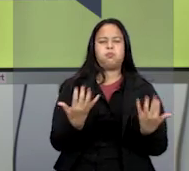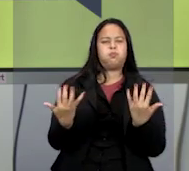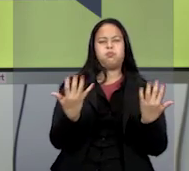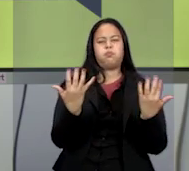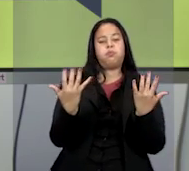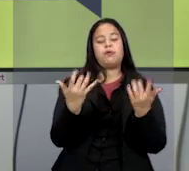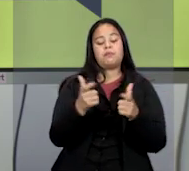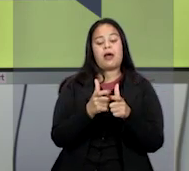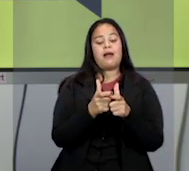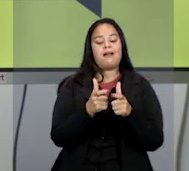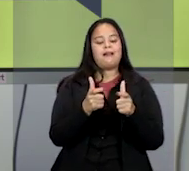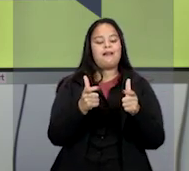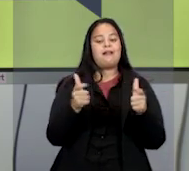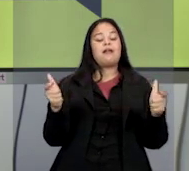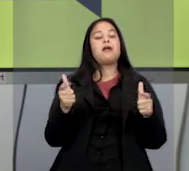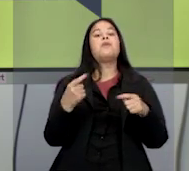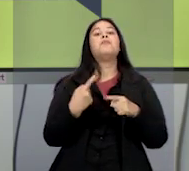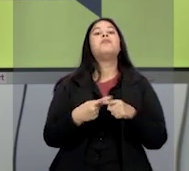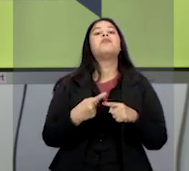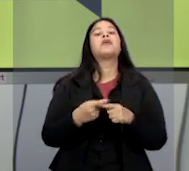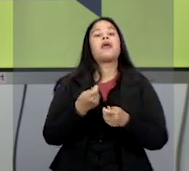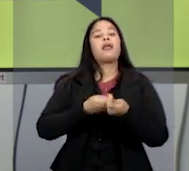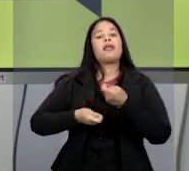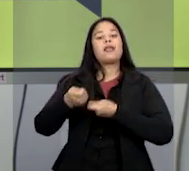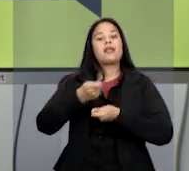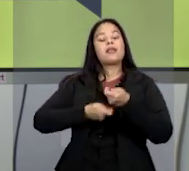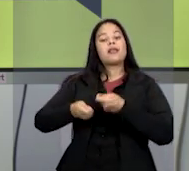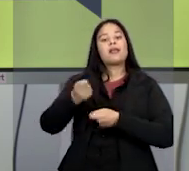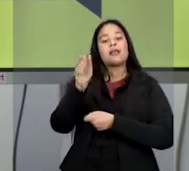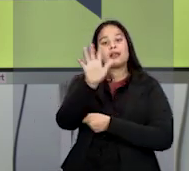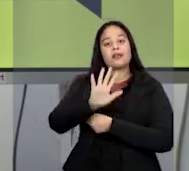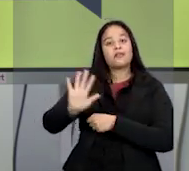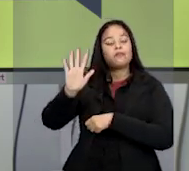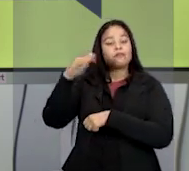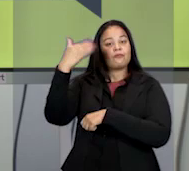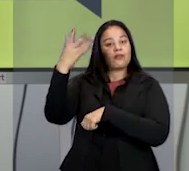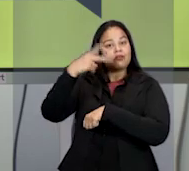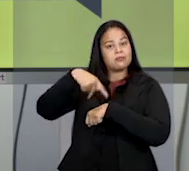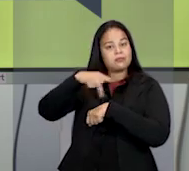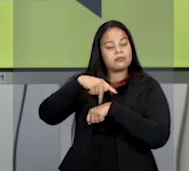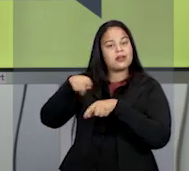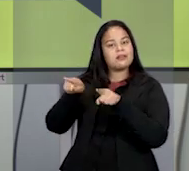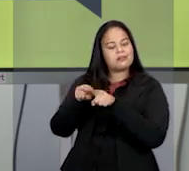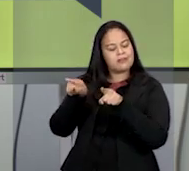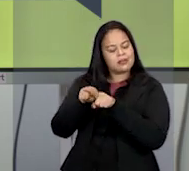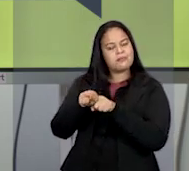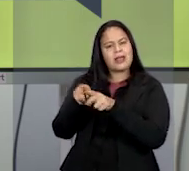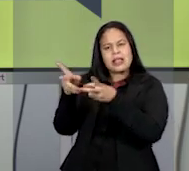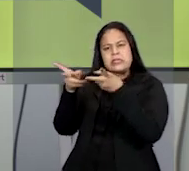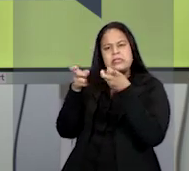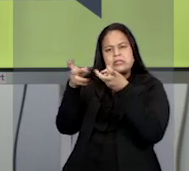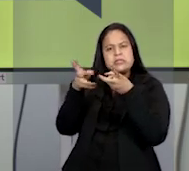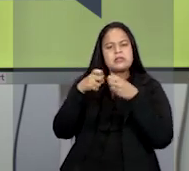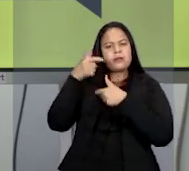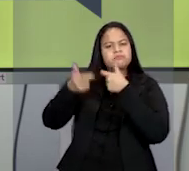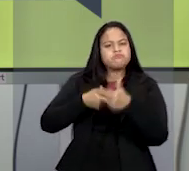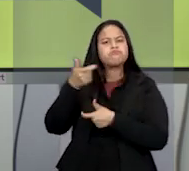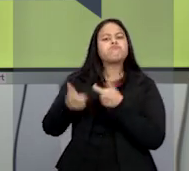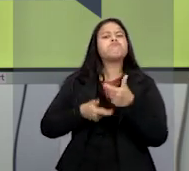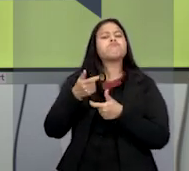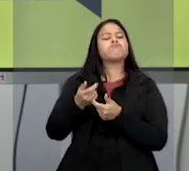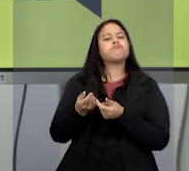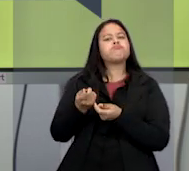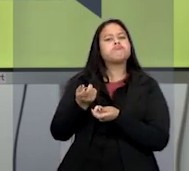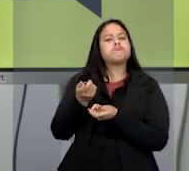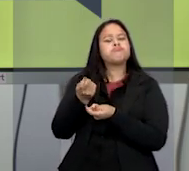essas áreas por causa do mercado internacional, mercado externo, que exige cada vez mais produção, mais